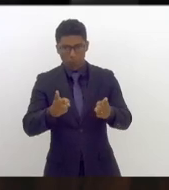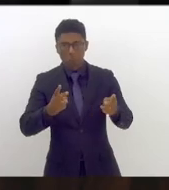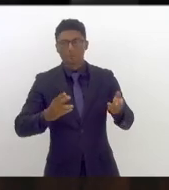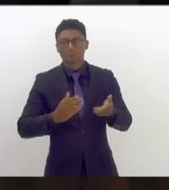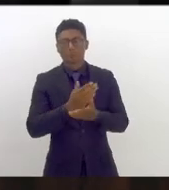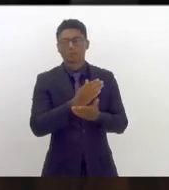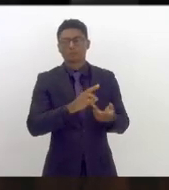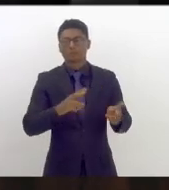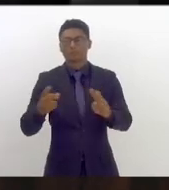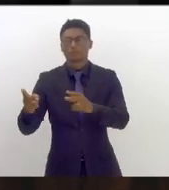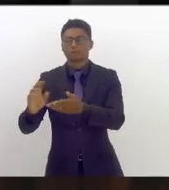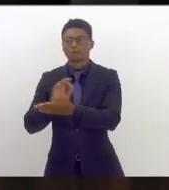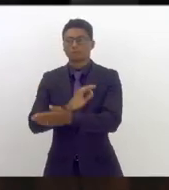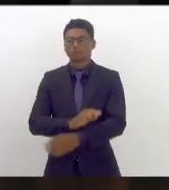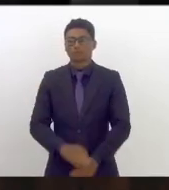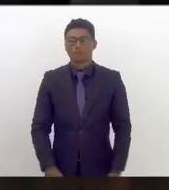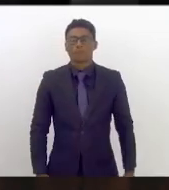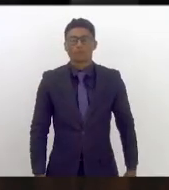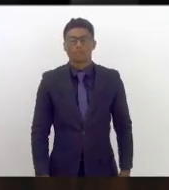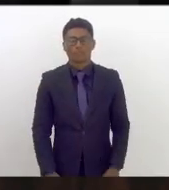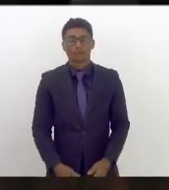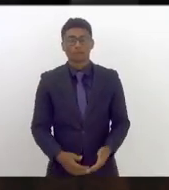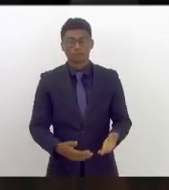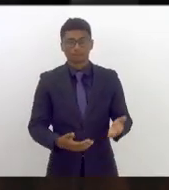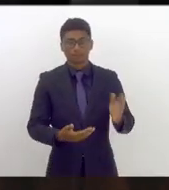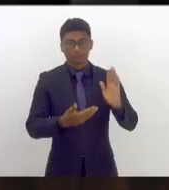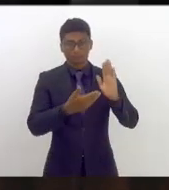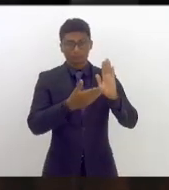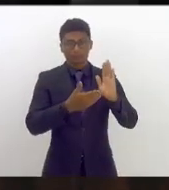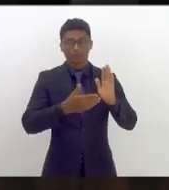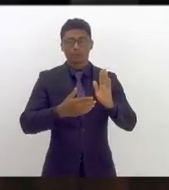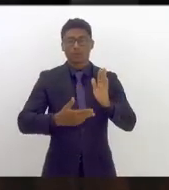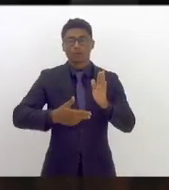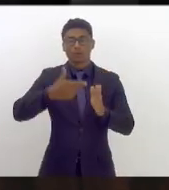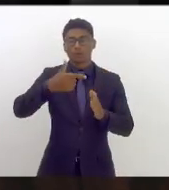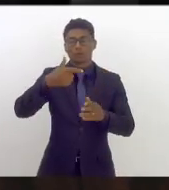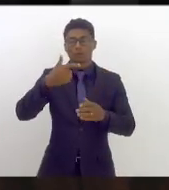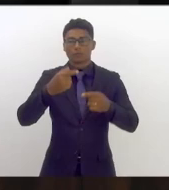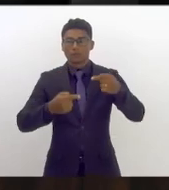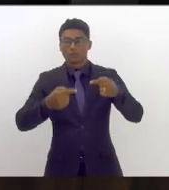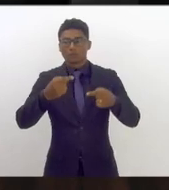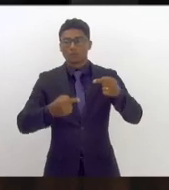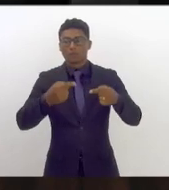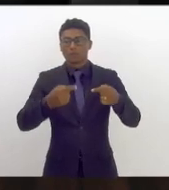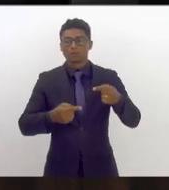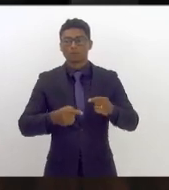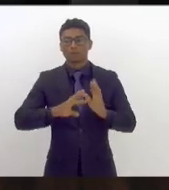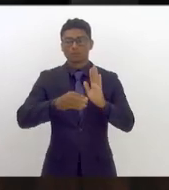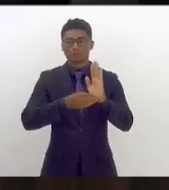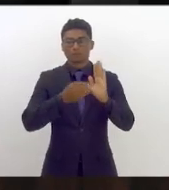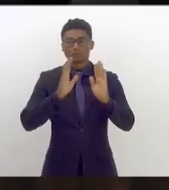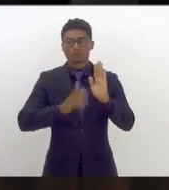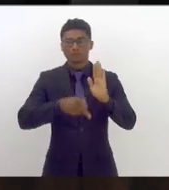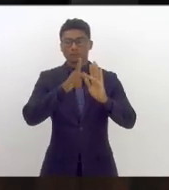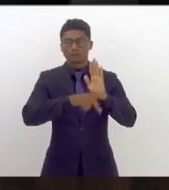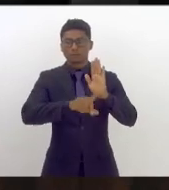vai autógrafo. Em tramitação ordinária, em votação, em segunda discussão, redação do vencido, assim emendado. Projeto de